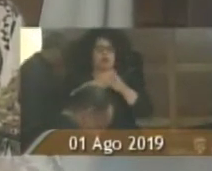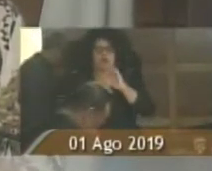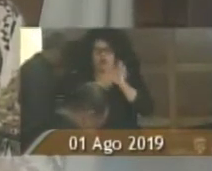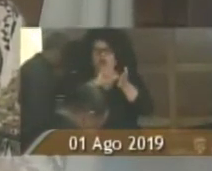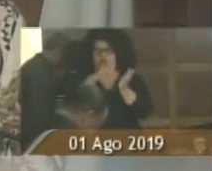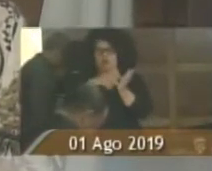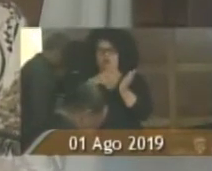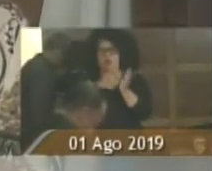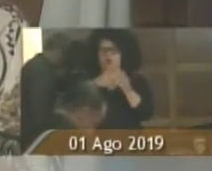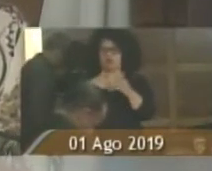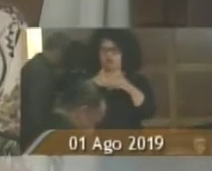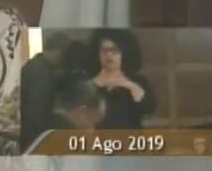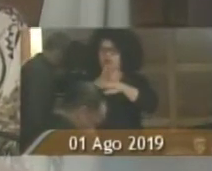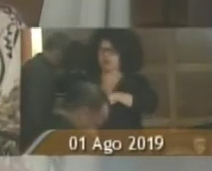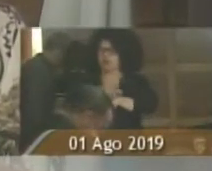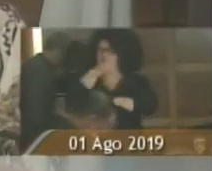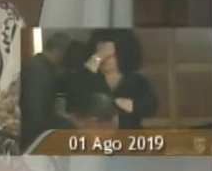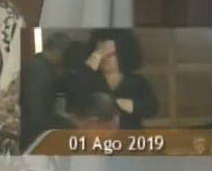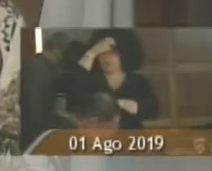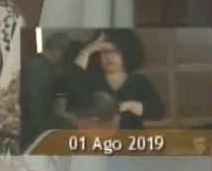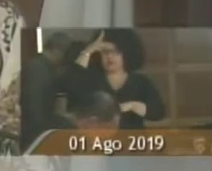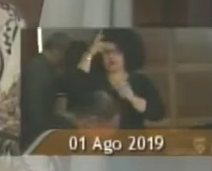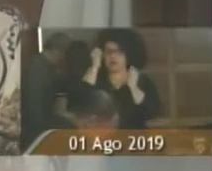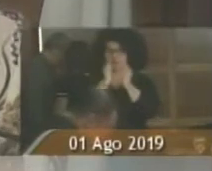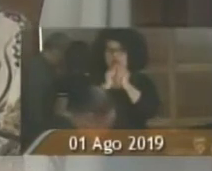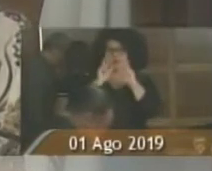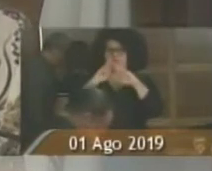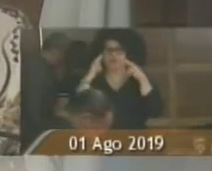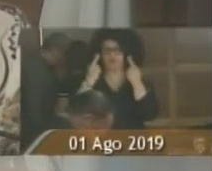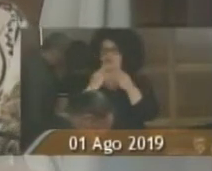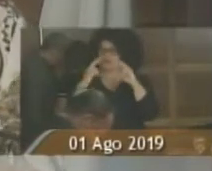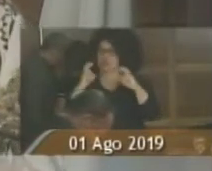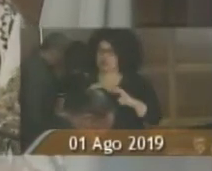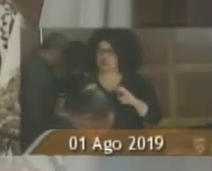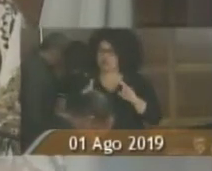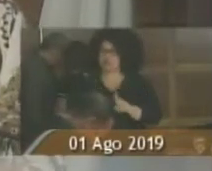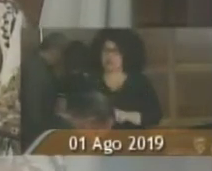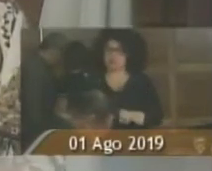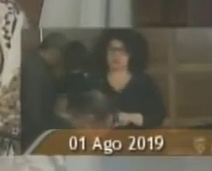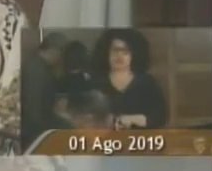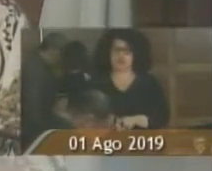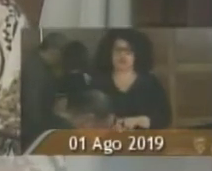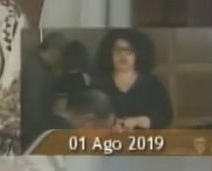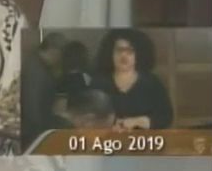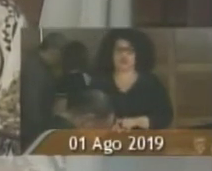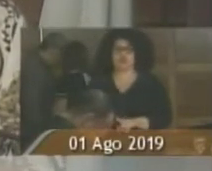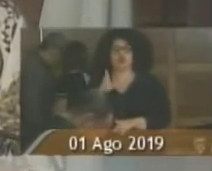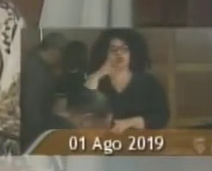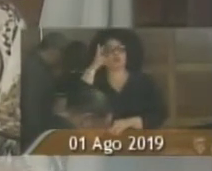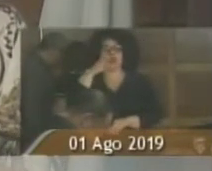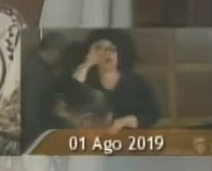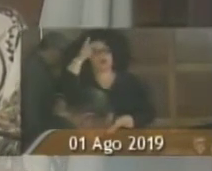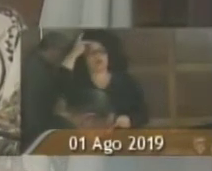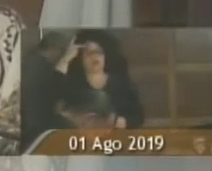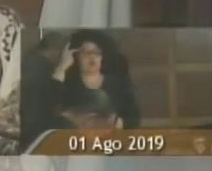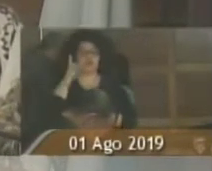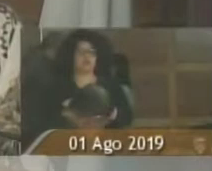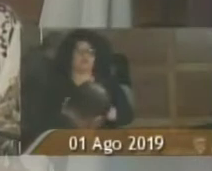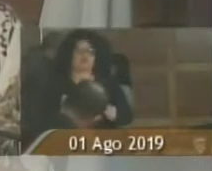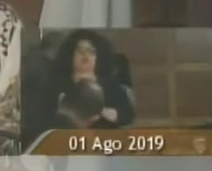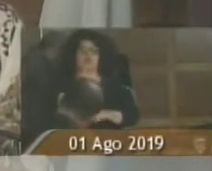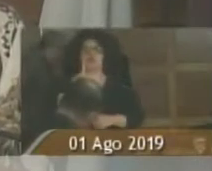manhã com o prefeito, também estiveram presentes o vereador Camu e o Léo.